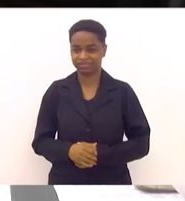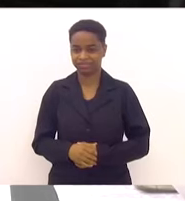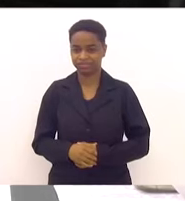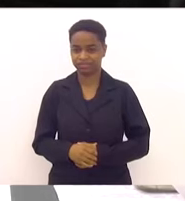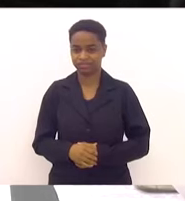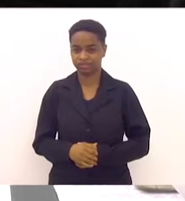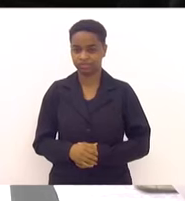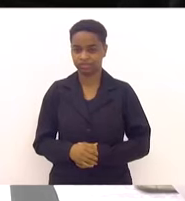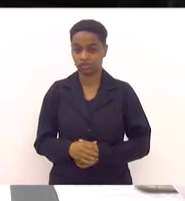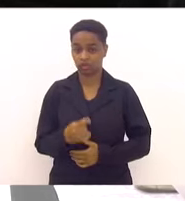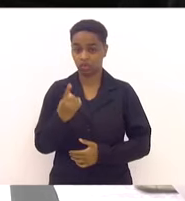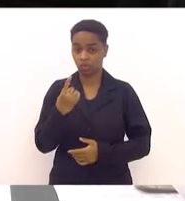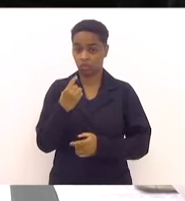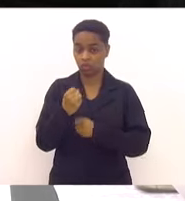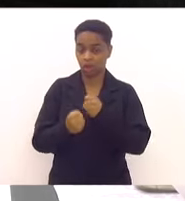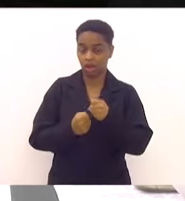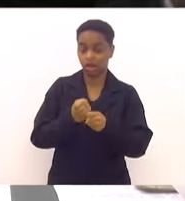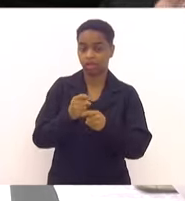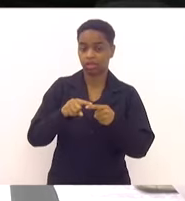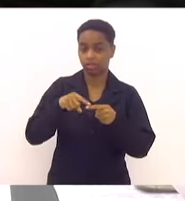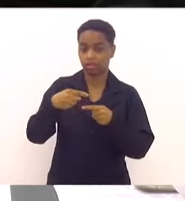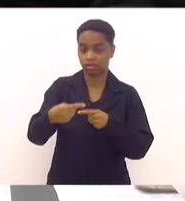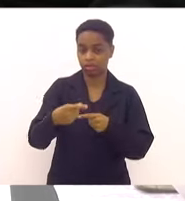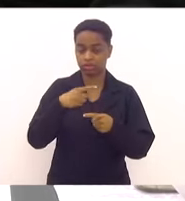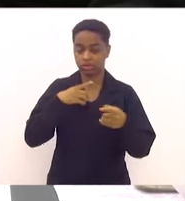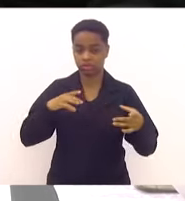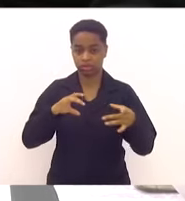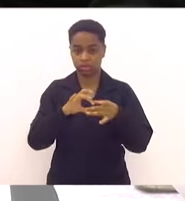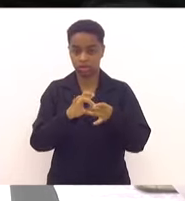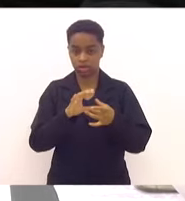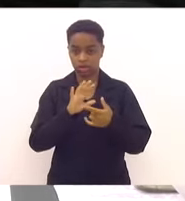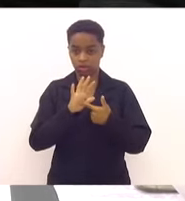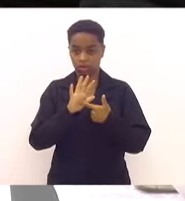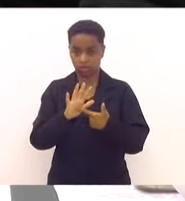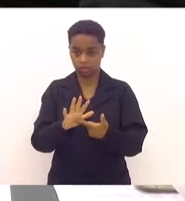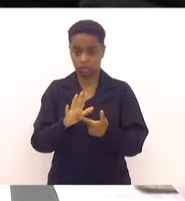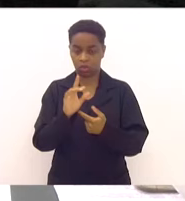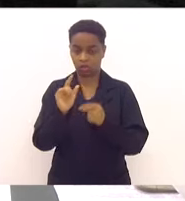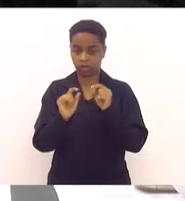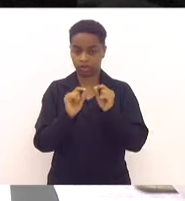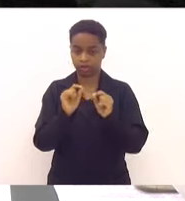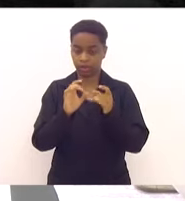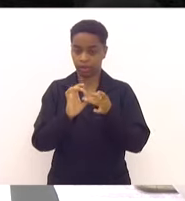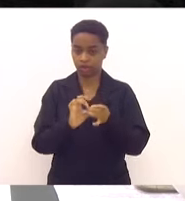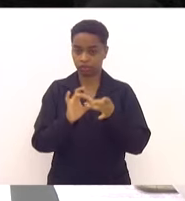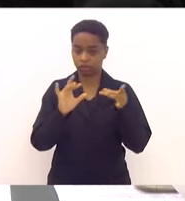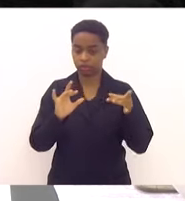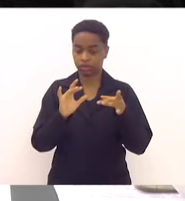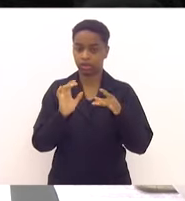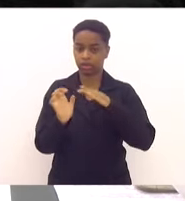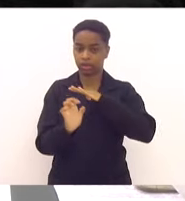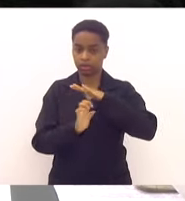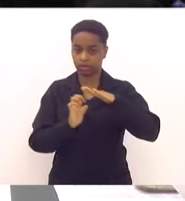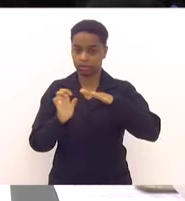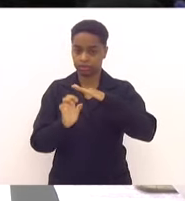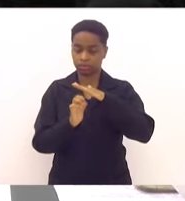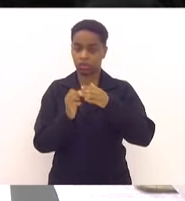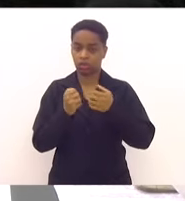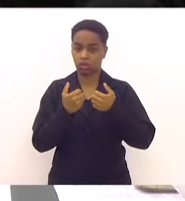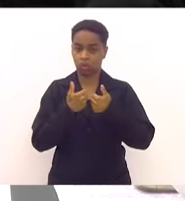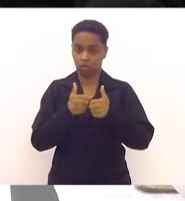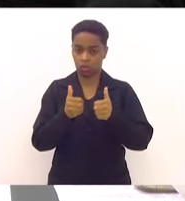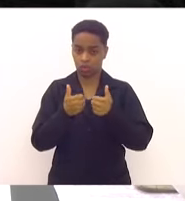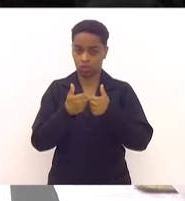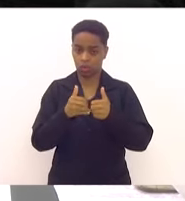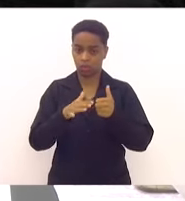um ano depois da fusão, diz o seguinte no seu... A minha emenda é o seguinte: autoriza as empresas concessionárias das linhas